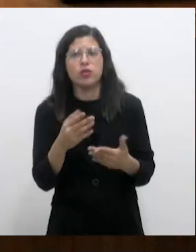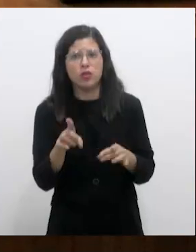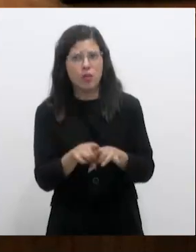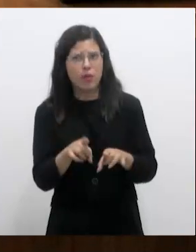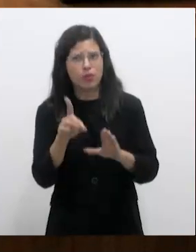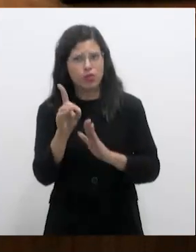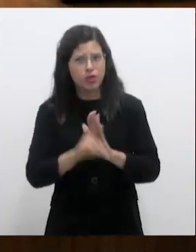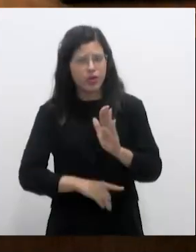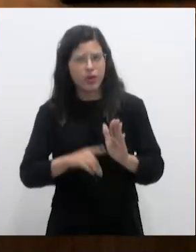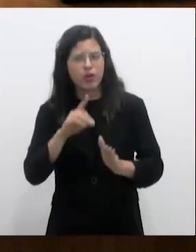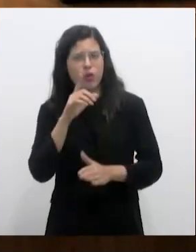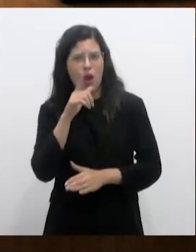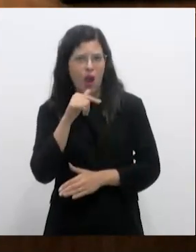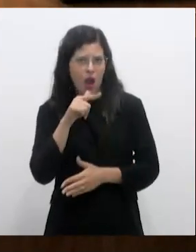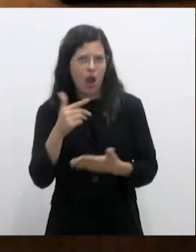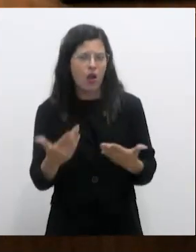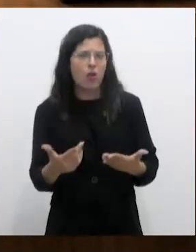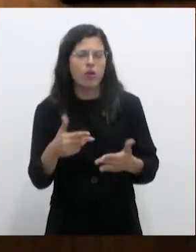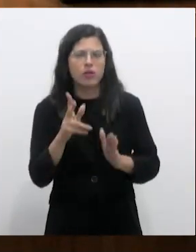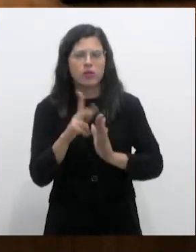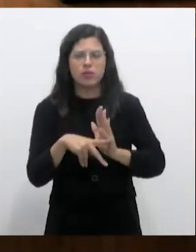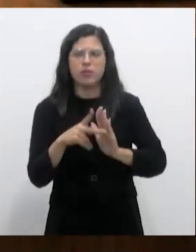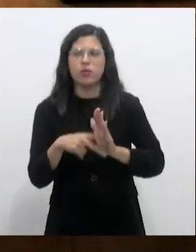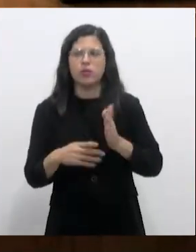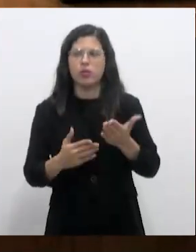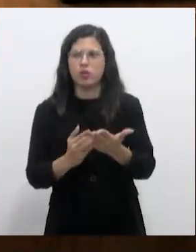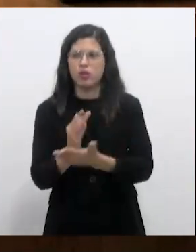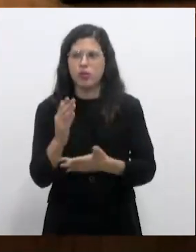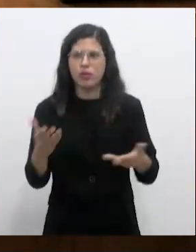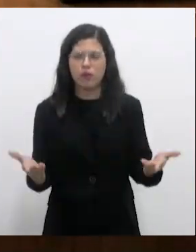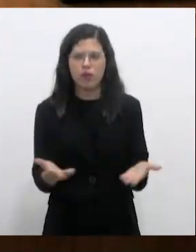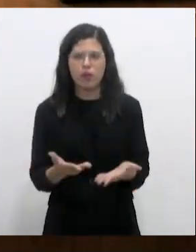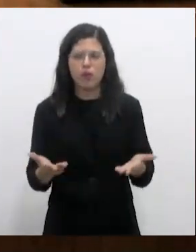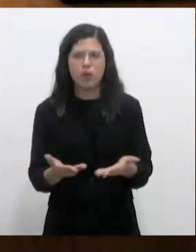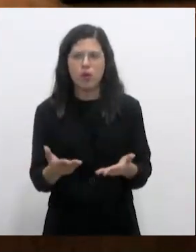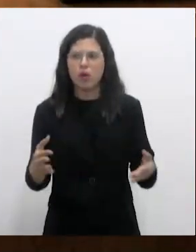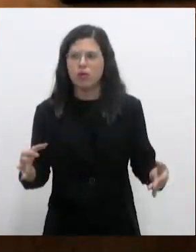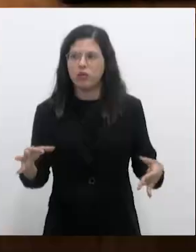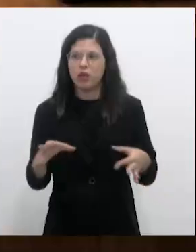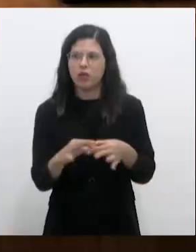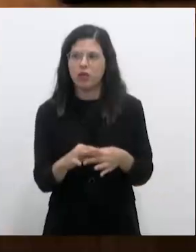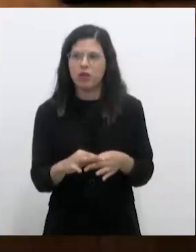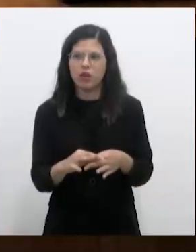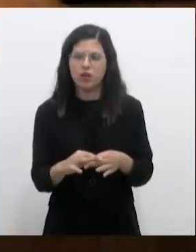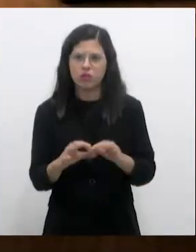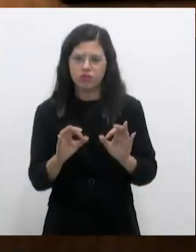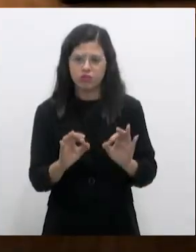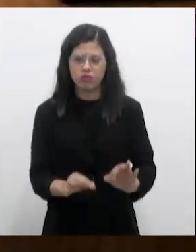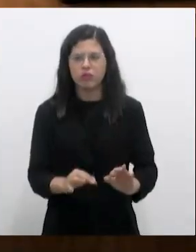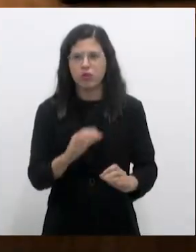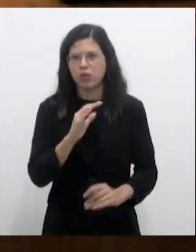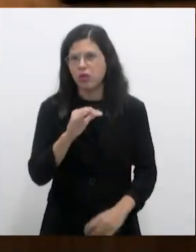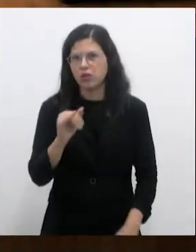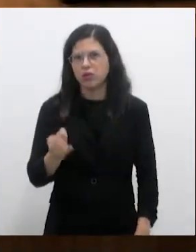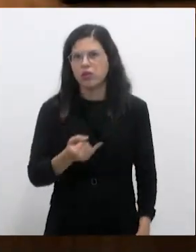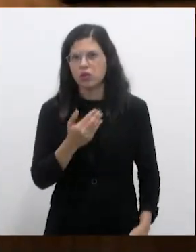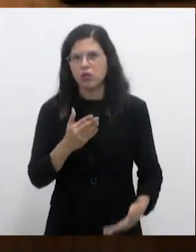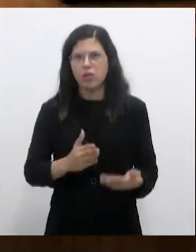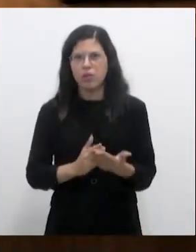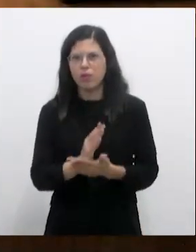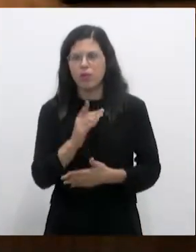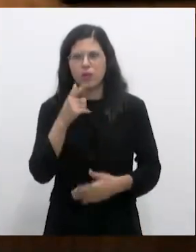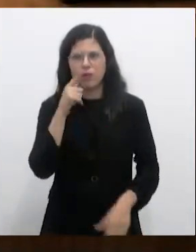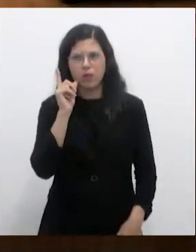esse projeto que a gente aprovou agora, ele dialoga bem com o que a CCJ aprovou ontem,